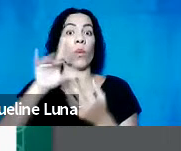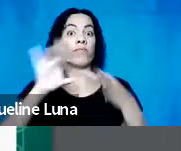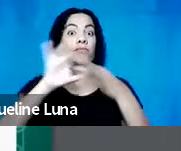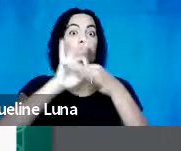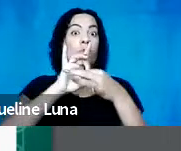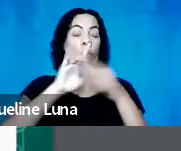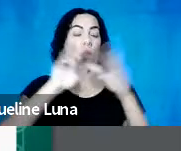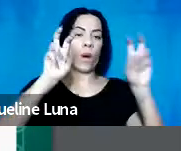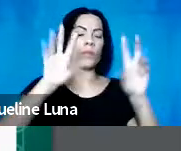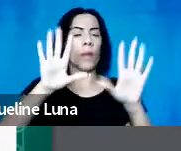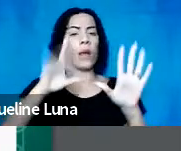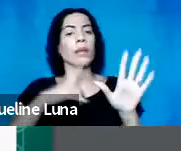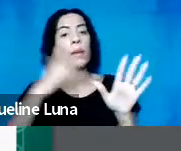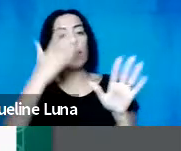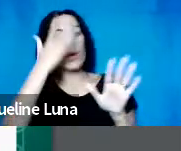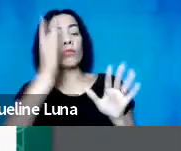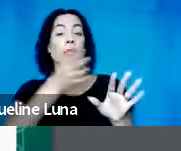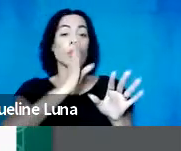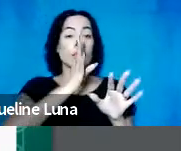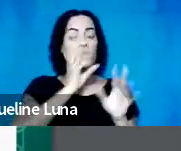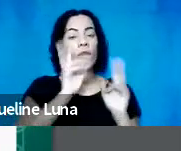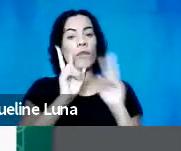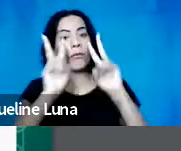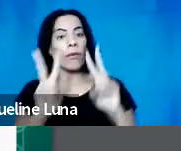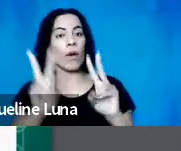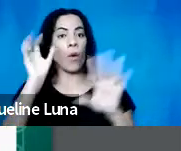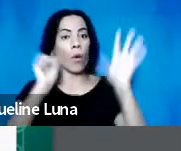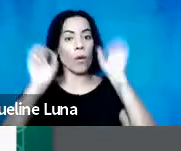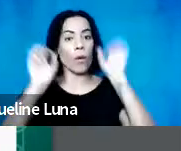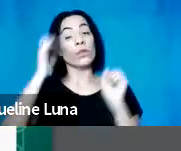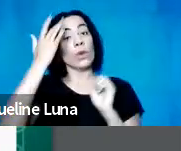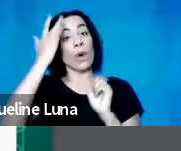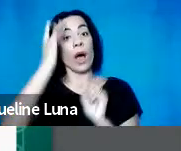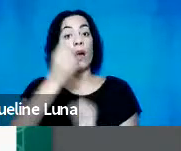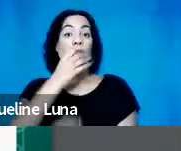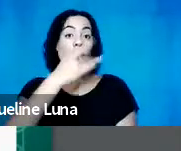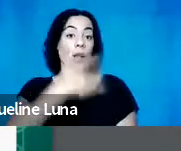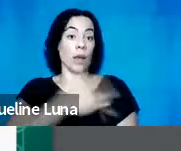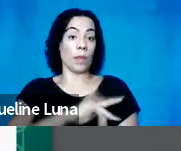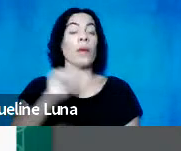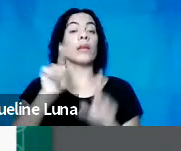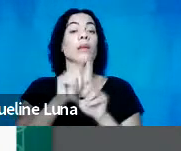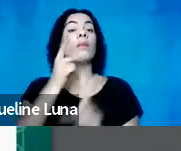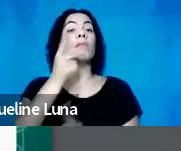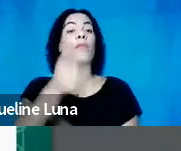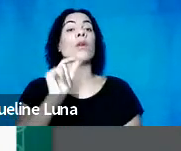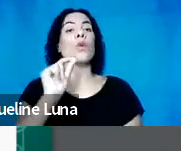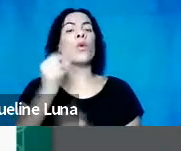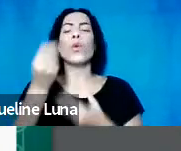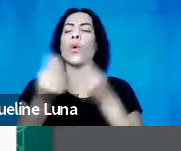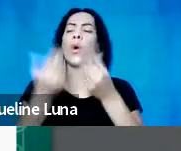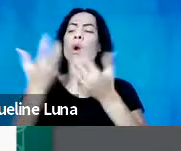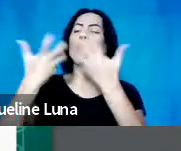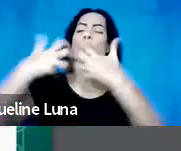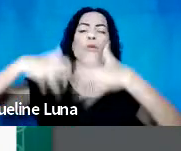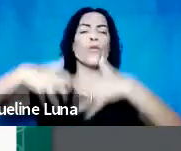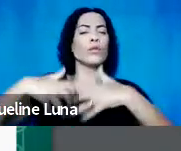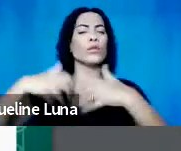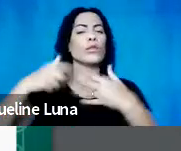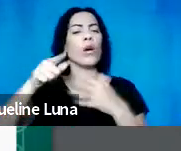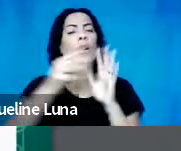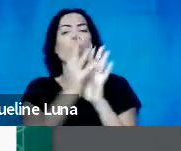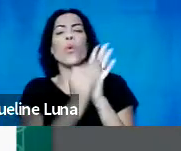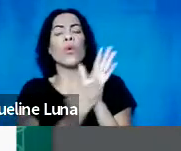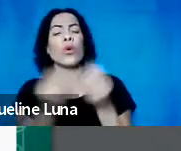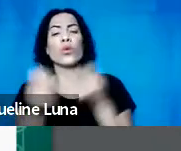e ouvindo, enfim. Eu acho que vale a pena mencionar como funciona, né, na prática, o conteúdo que vocês